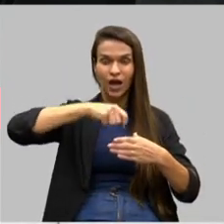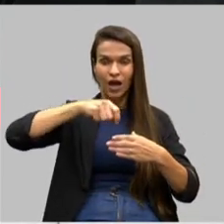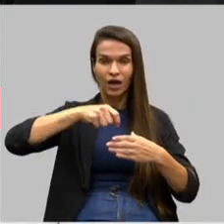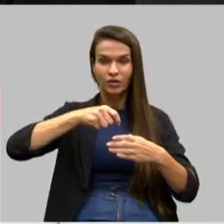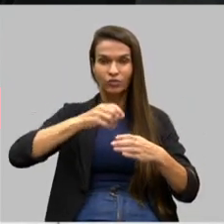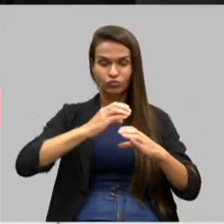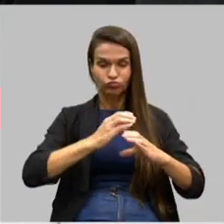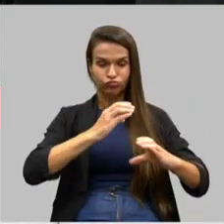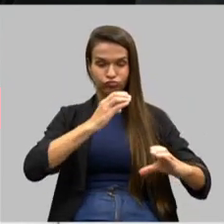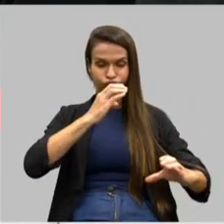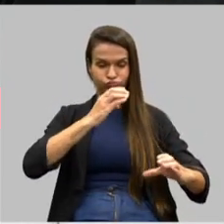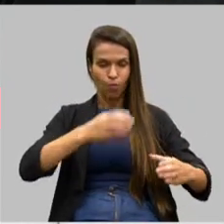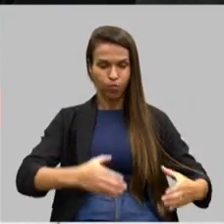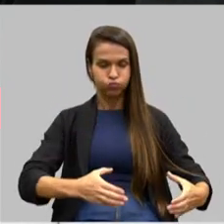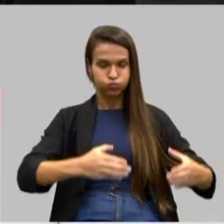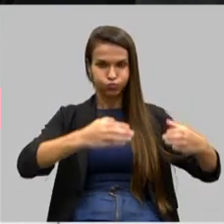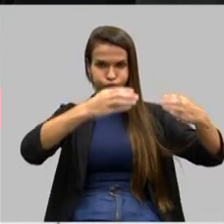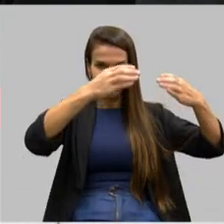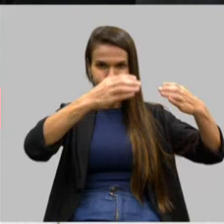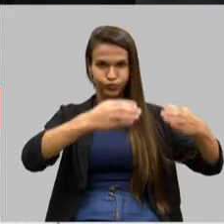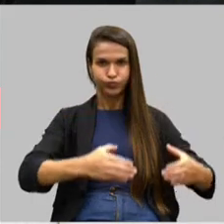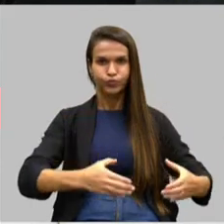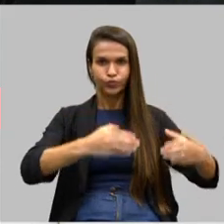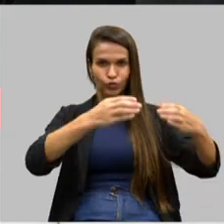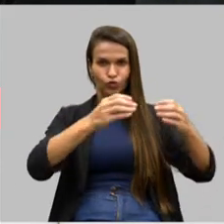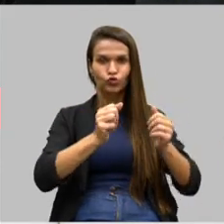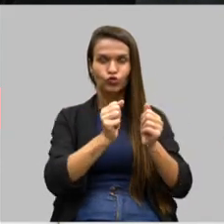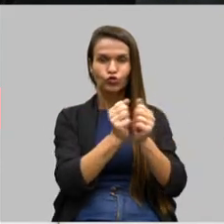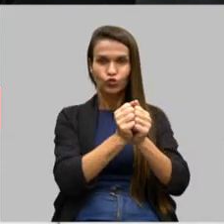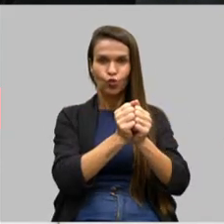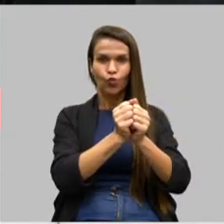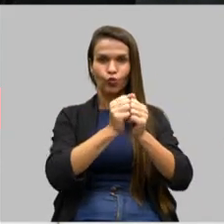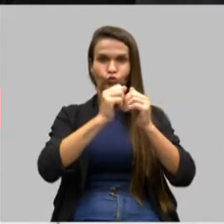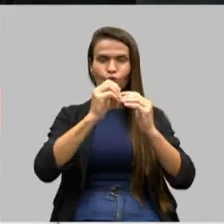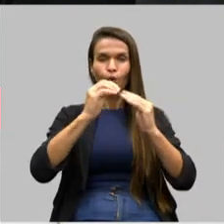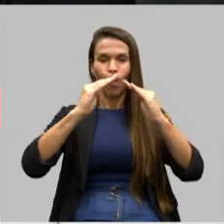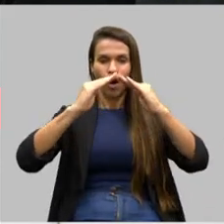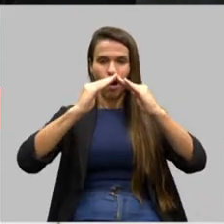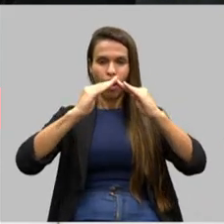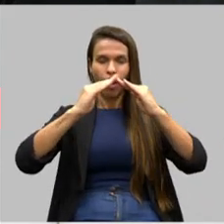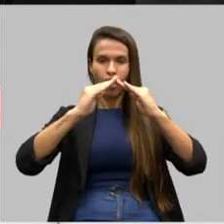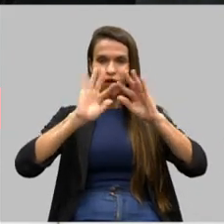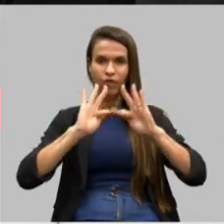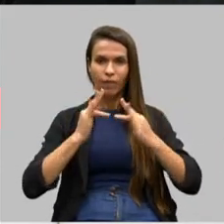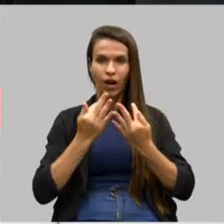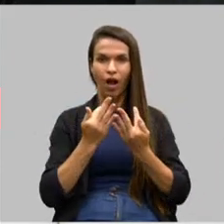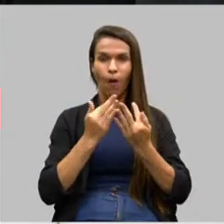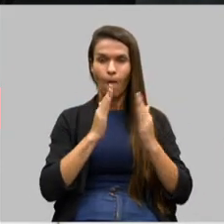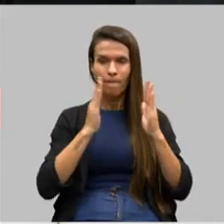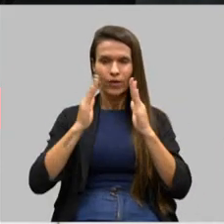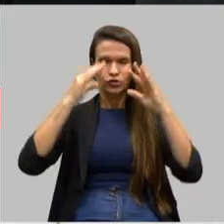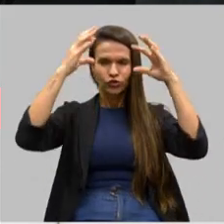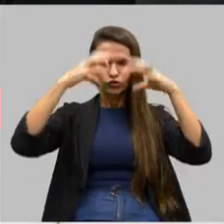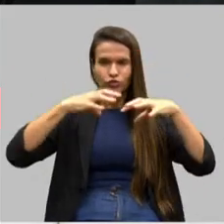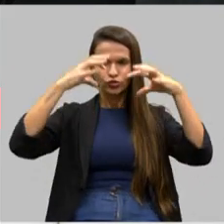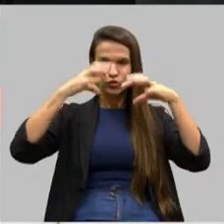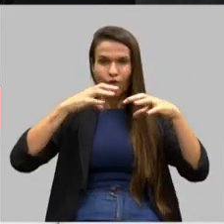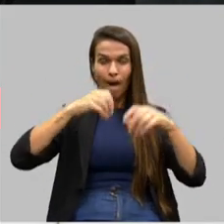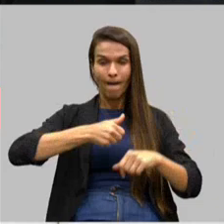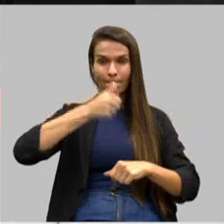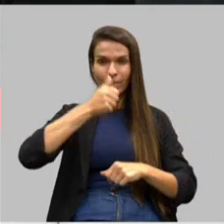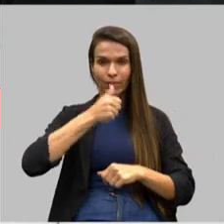colocada junto com o telhado da família. Quando vem a época da chuva, a família deixa a primeira água